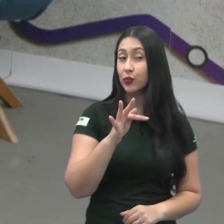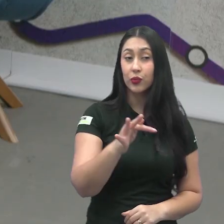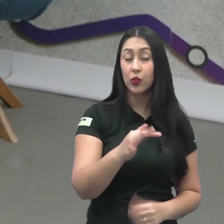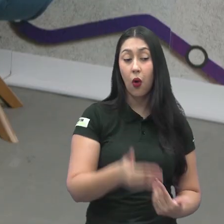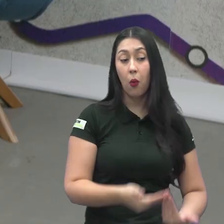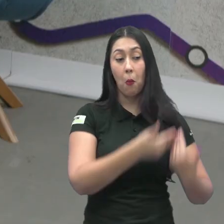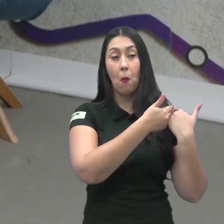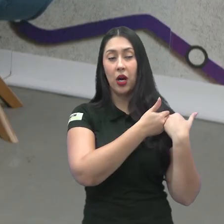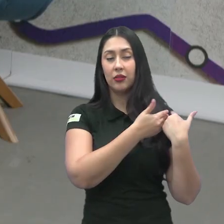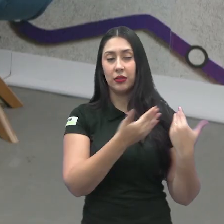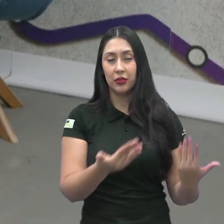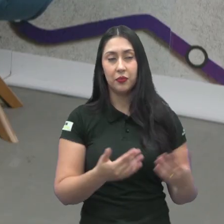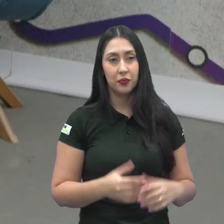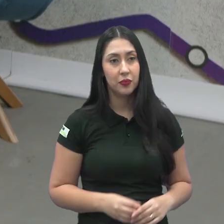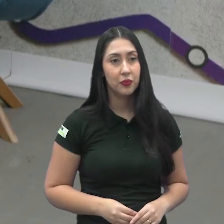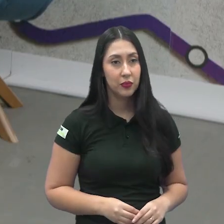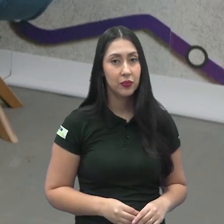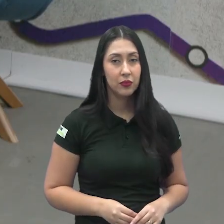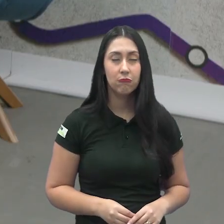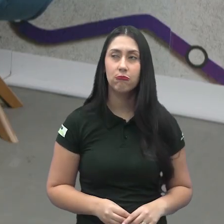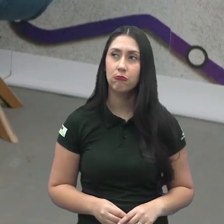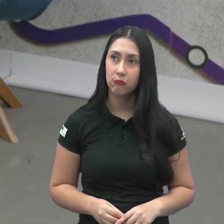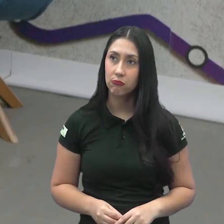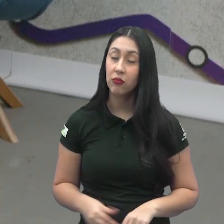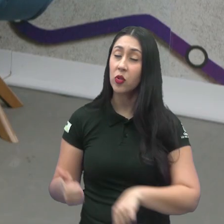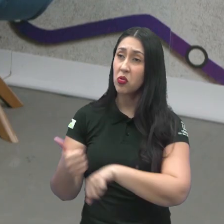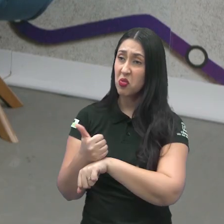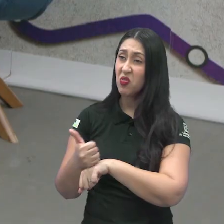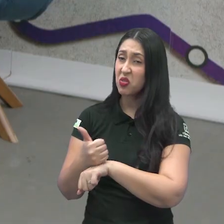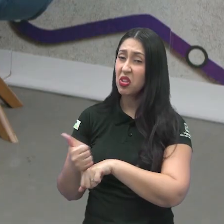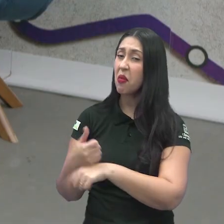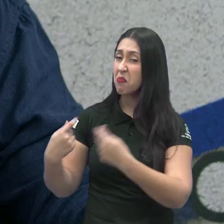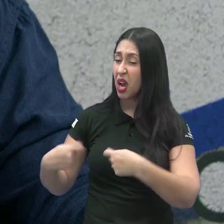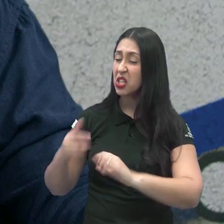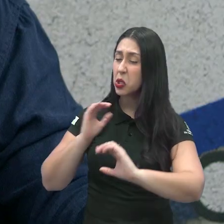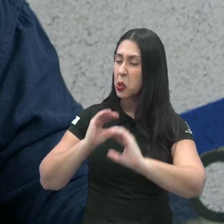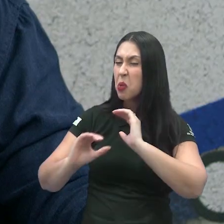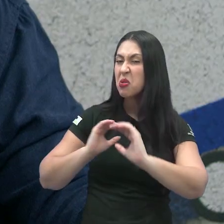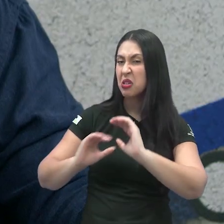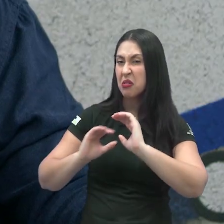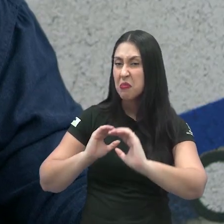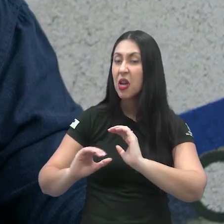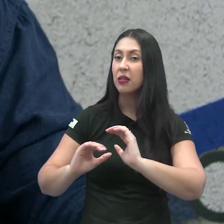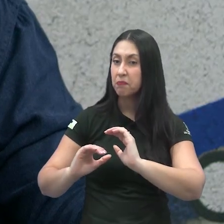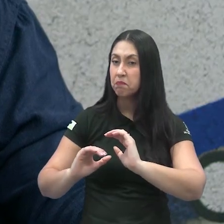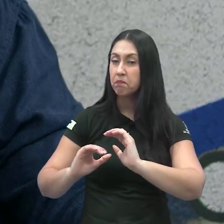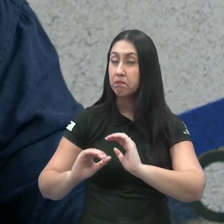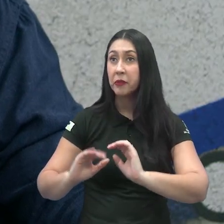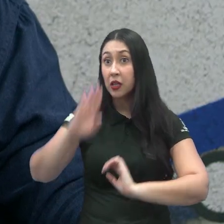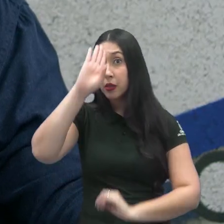mais valorizadas aqui para frente? Eu acredito que é o profissional que é capaz de se comunicar